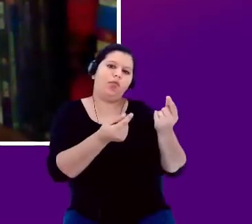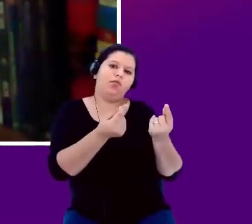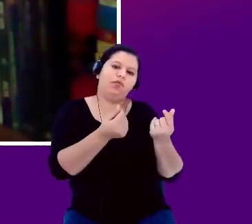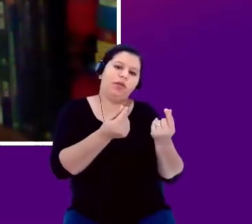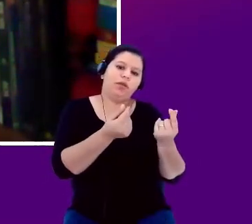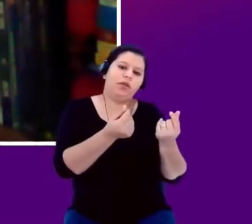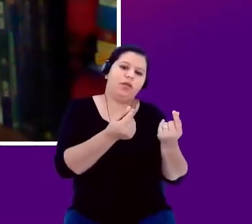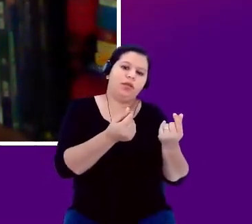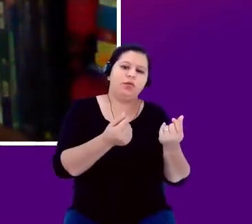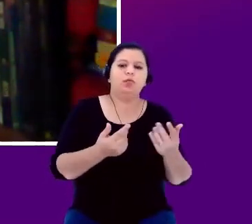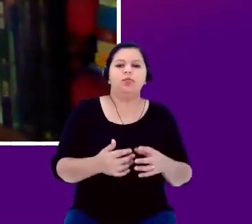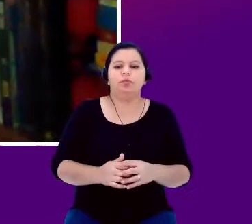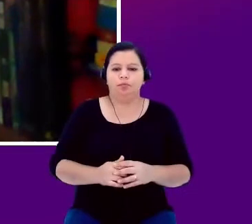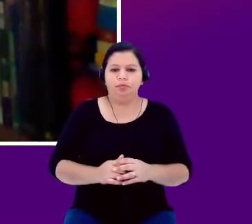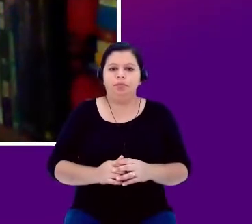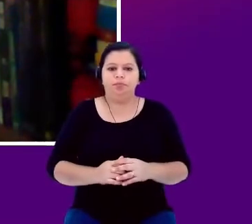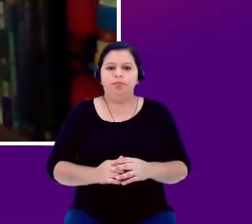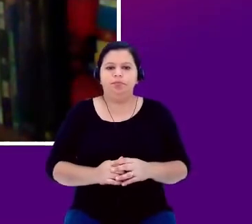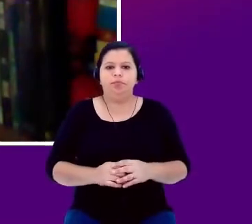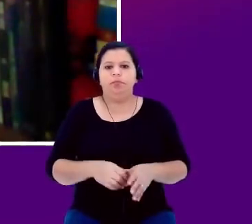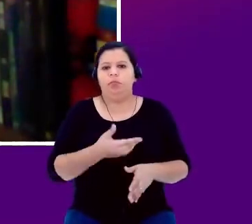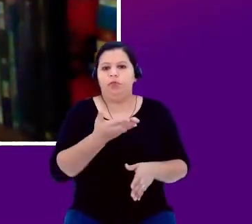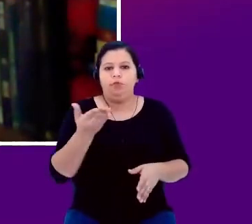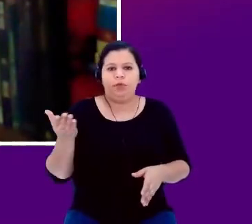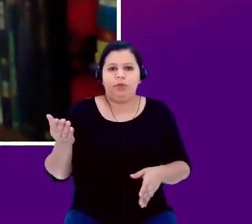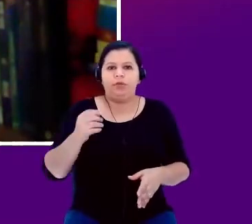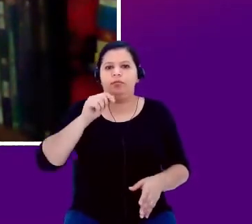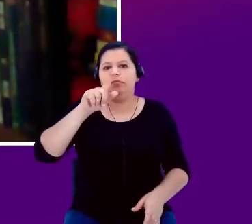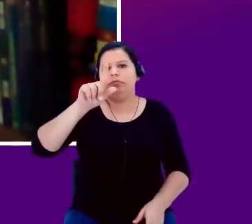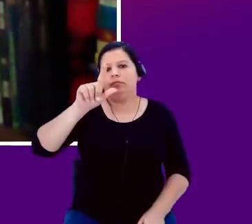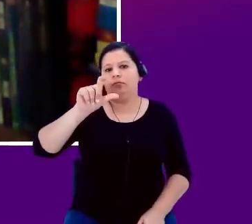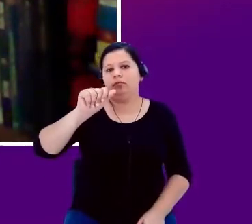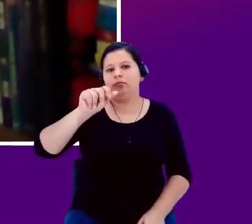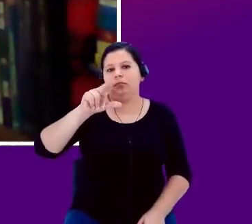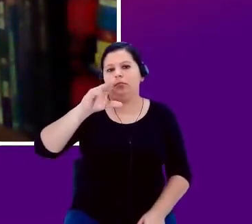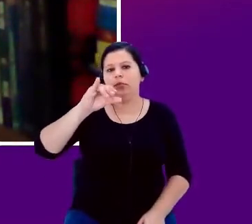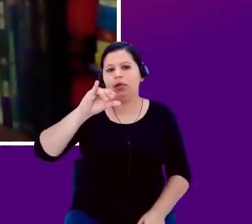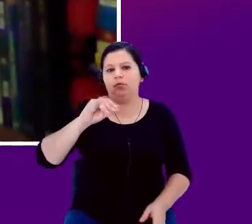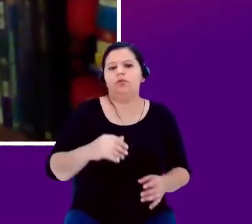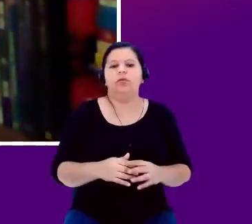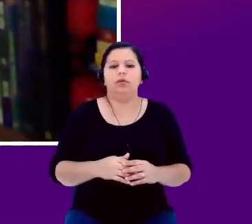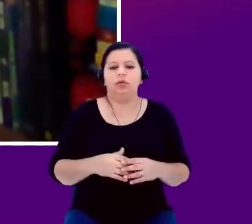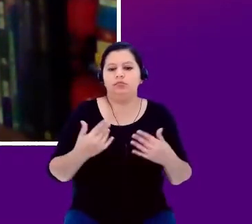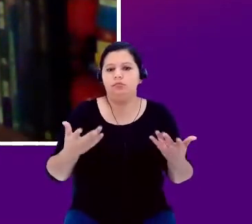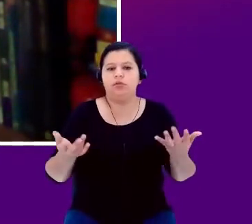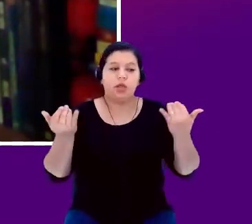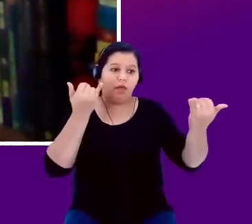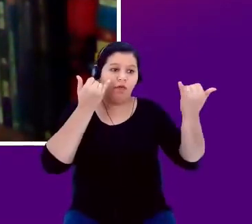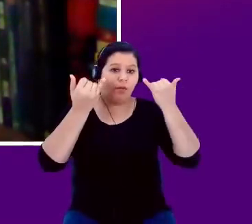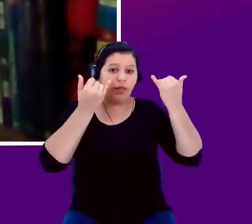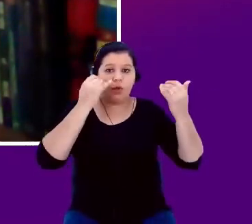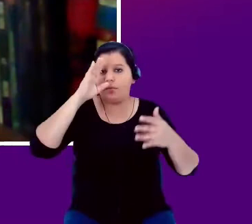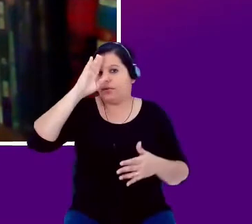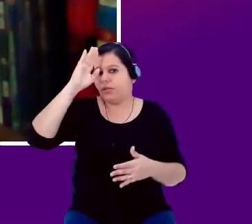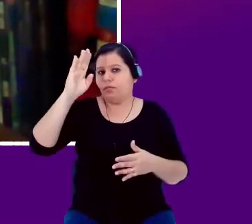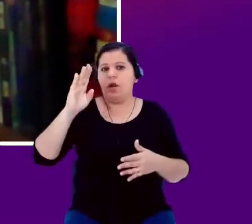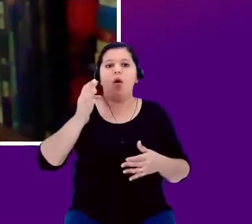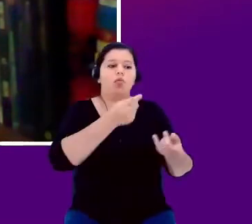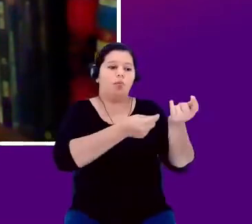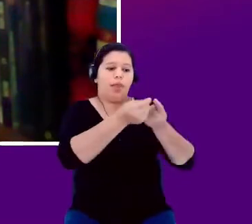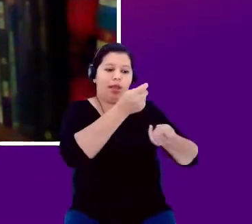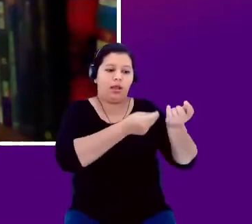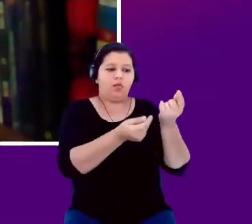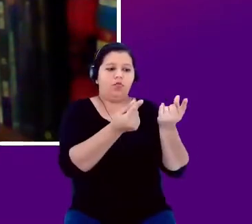colocado bem aqui por você, né, Glauci, também pelo ministro, que a informação ela é a matéria-prima do mercado financeiro,